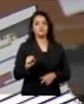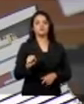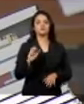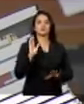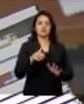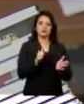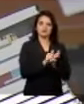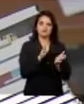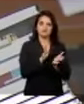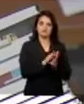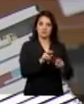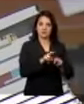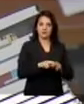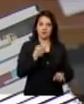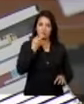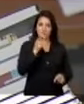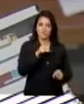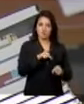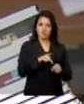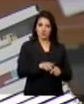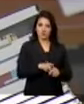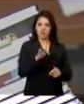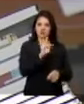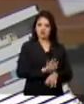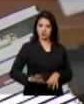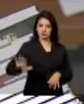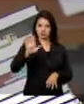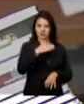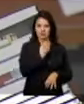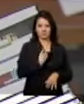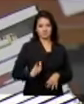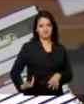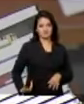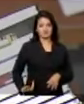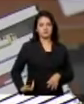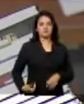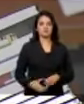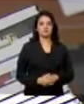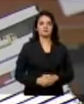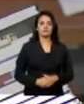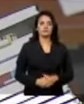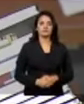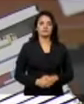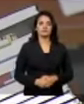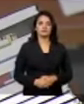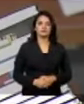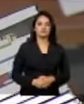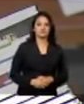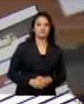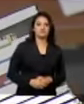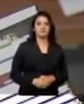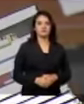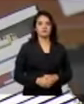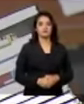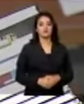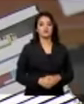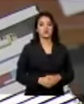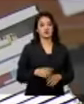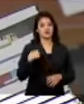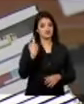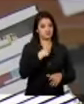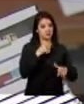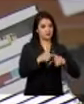pela Procuradoria-Geral da República, e vejam que atuamos em vias diversas.